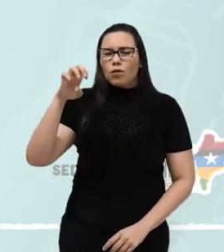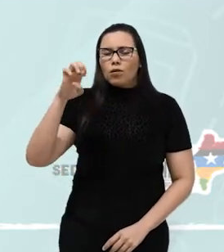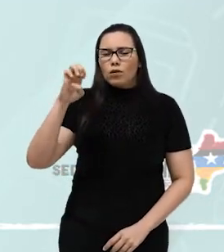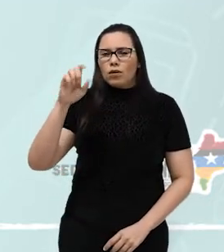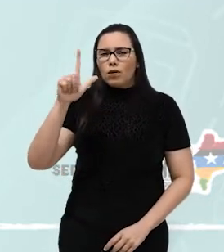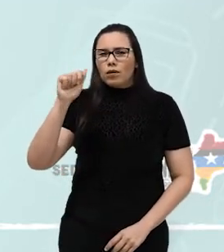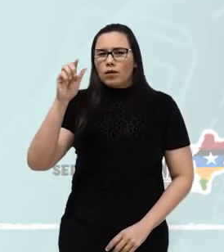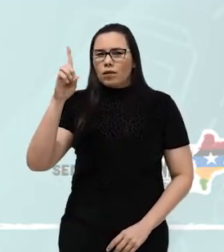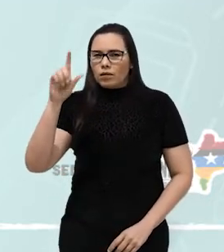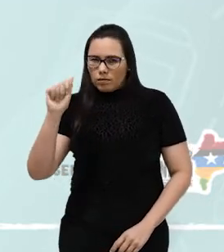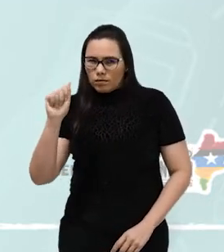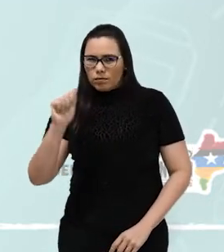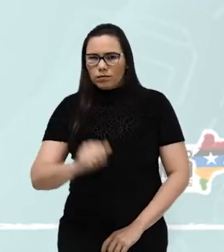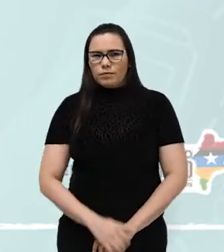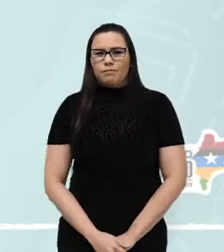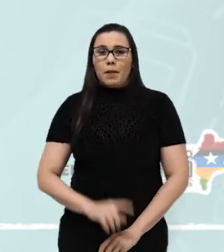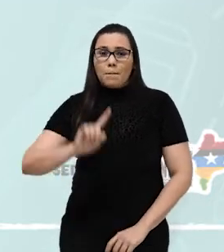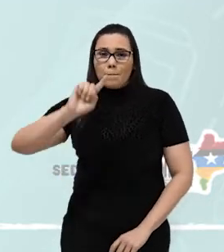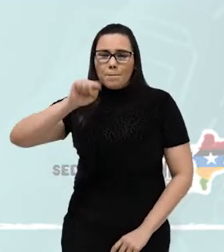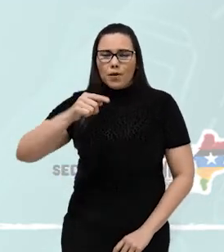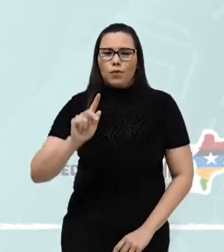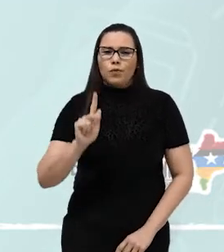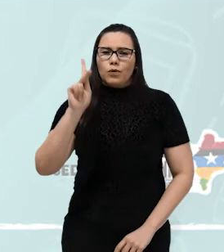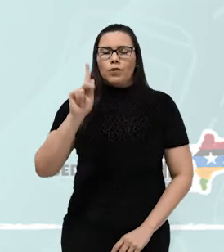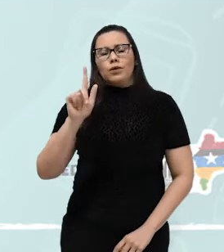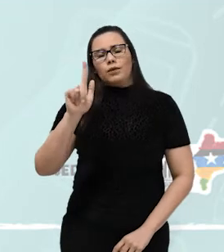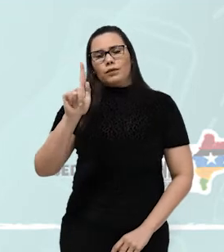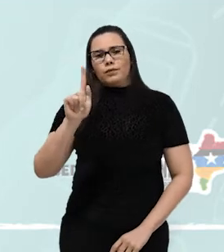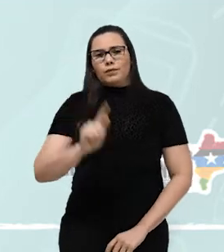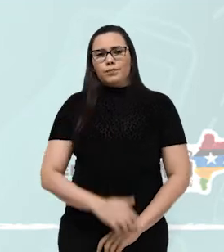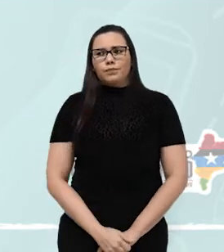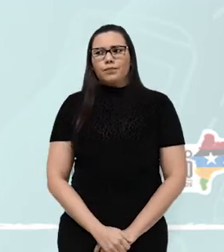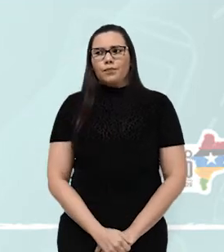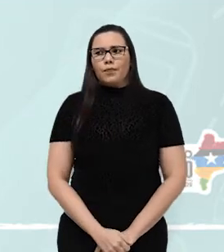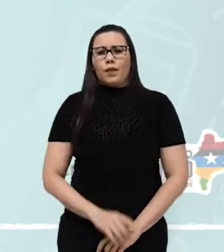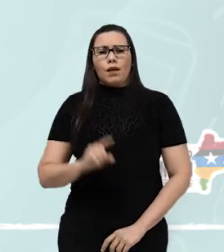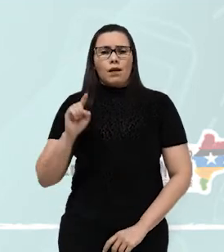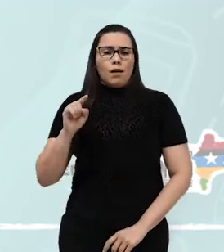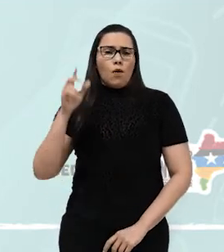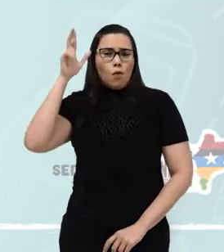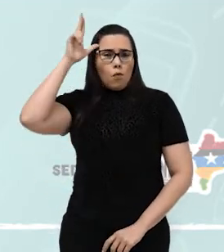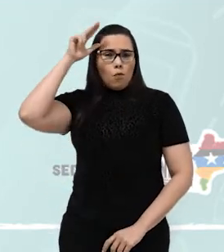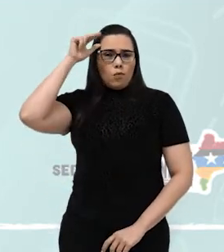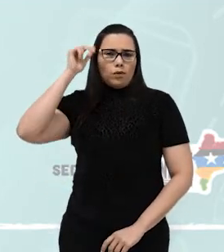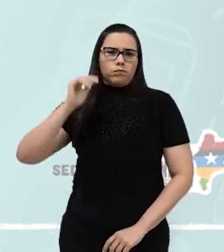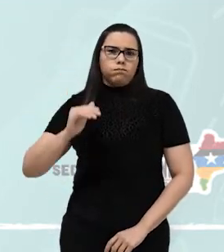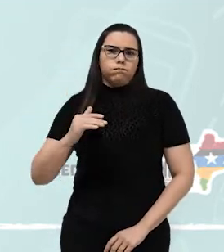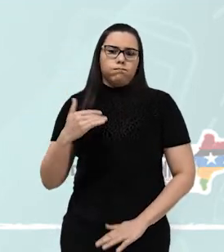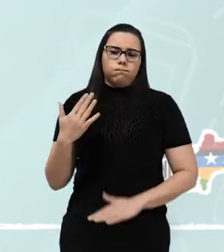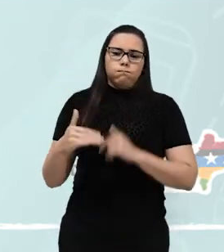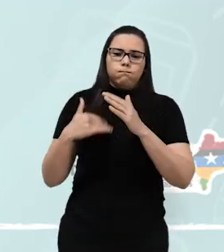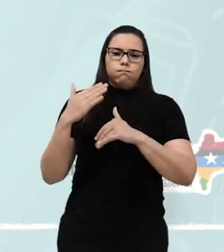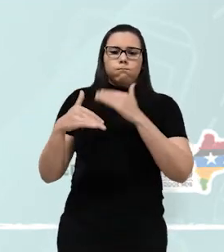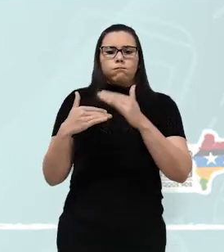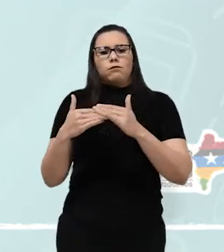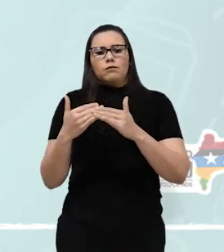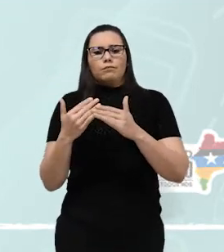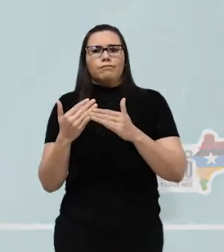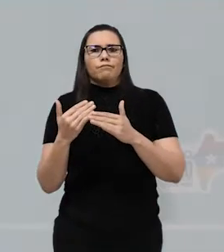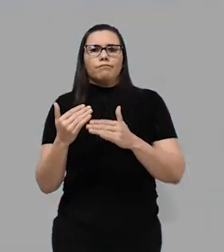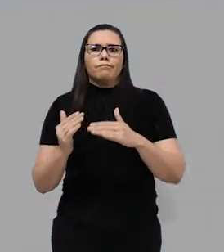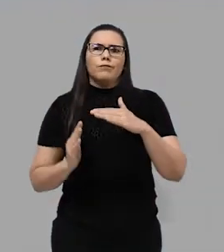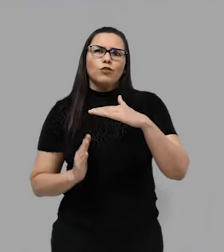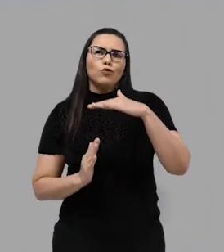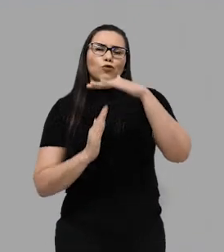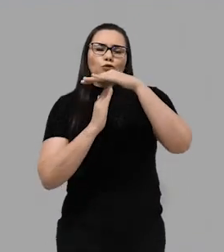1 tonelada, né? 1.000 quilos. Então, na idade adulta dele, vai ter no máximo 2,5 kg. Então, o